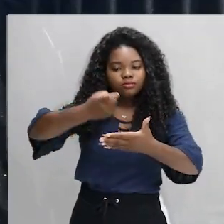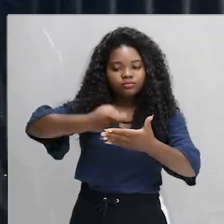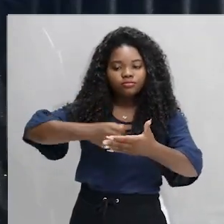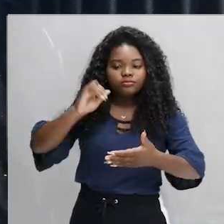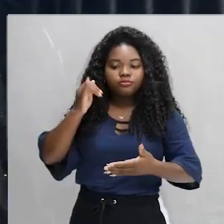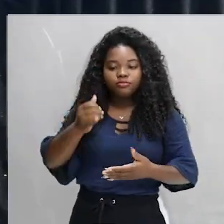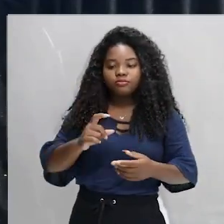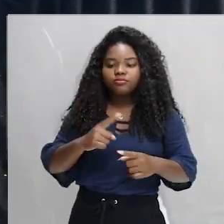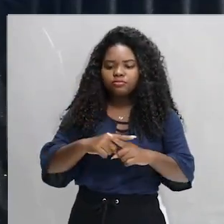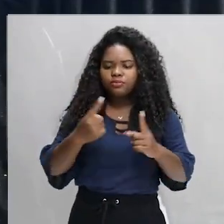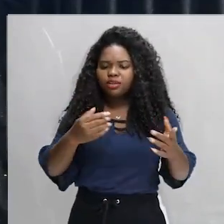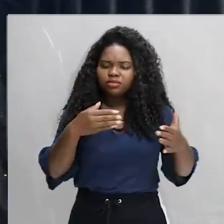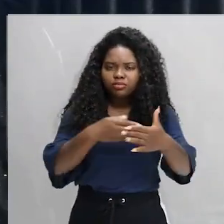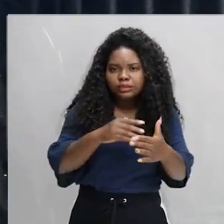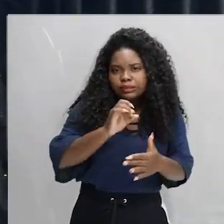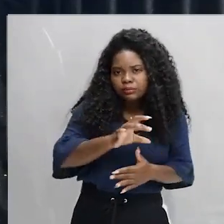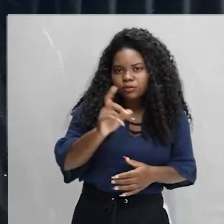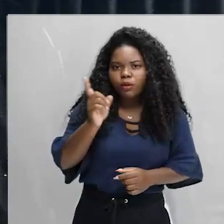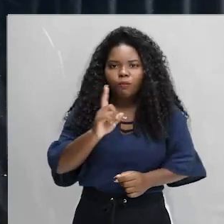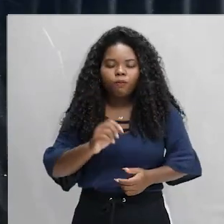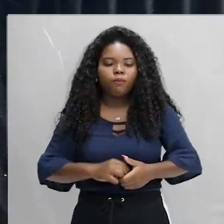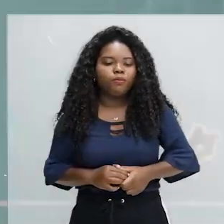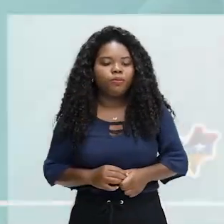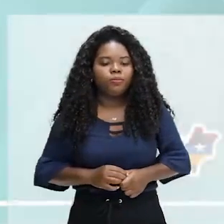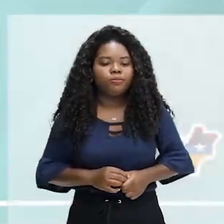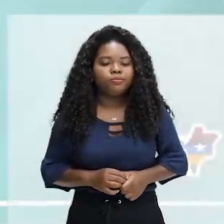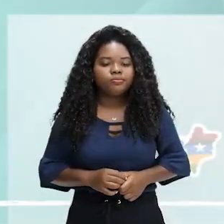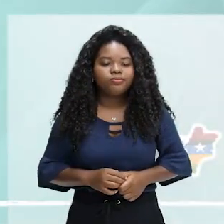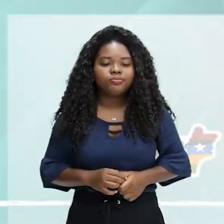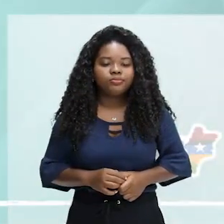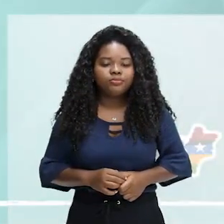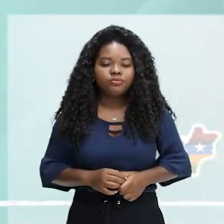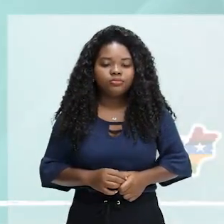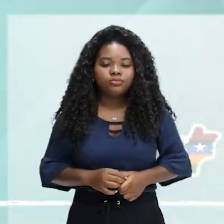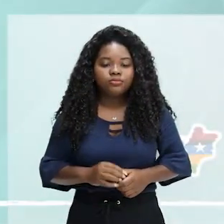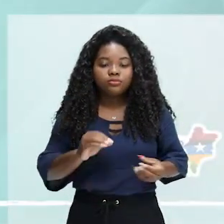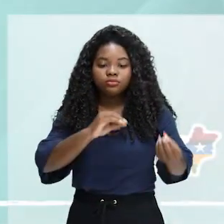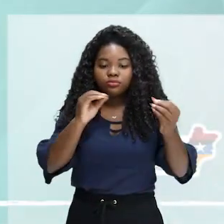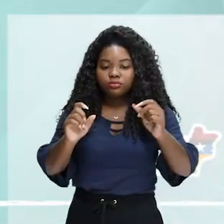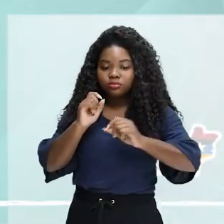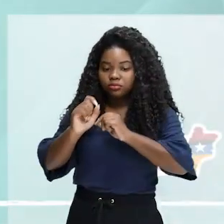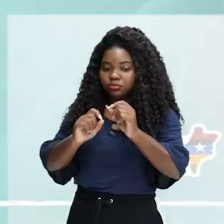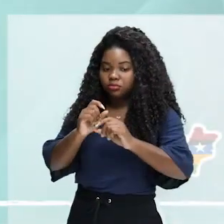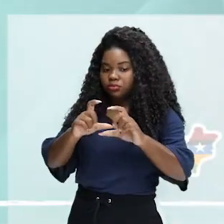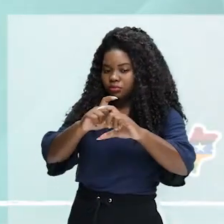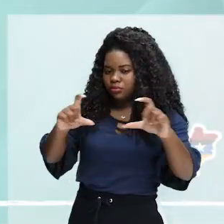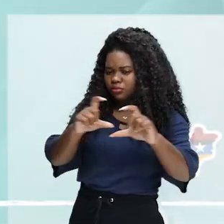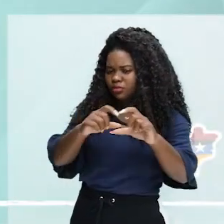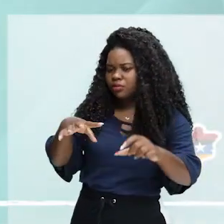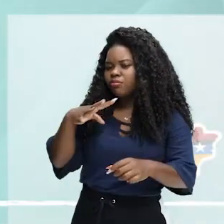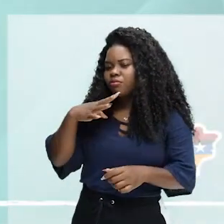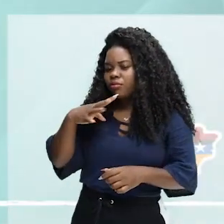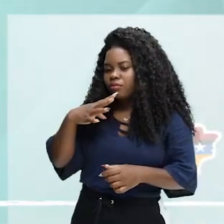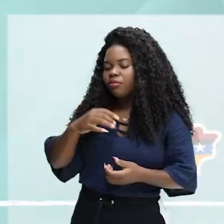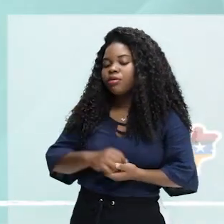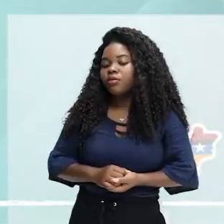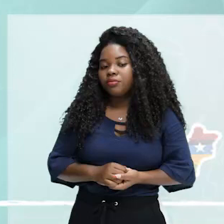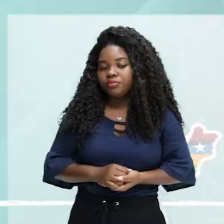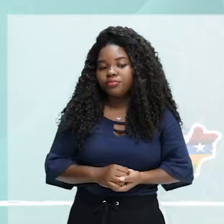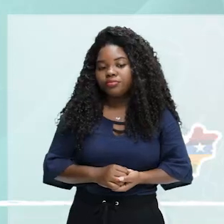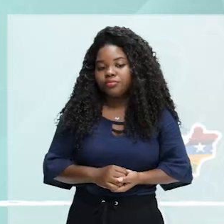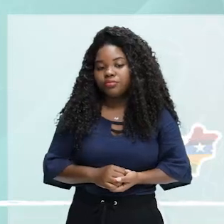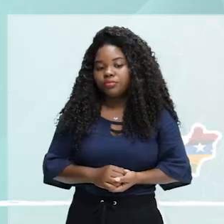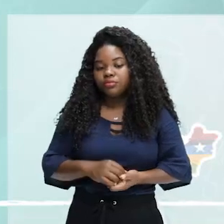mas não se limita somente a eles, tá? Então, olha só. Eu trouxe para vocês um texto bem conhecido, que você vai acompanhar